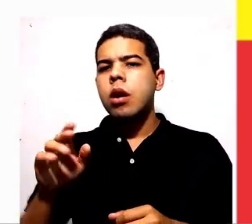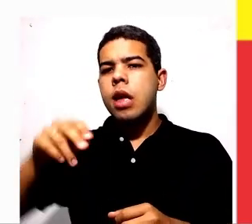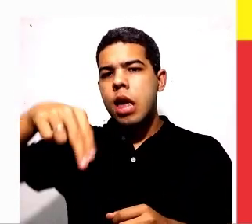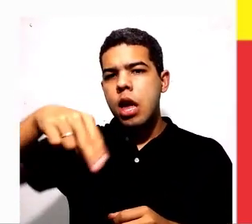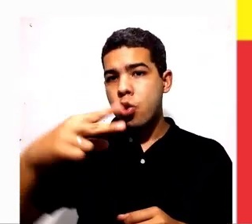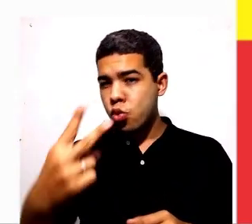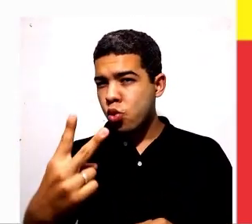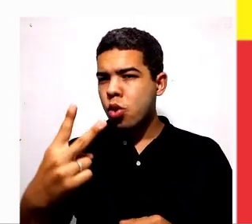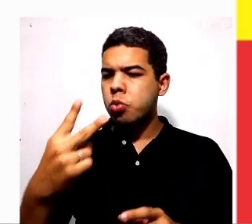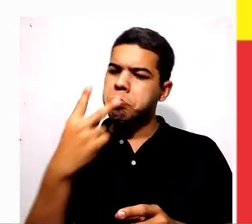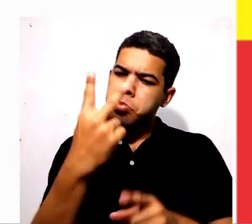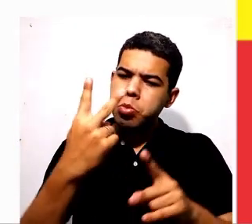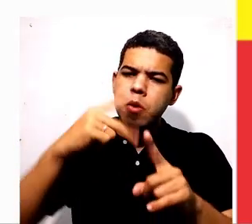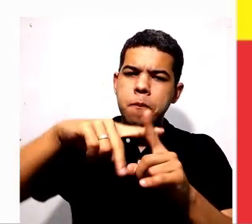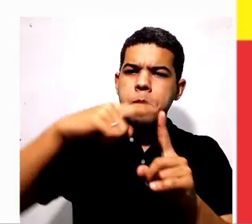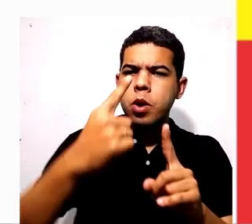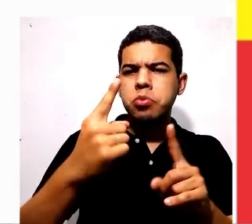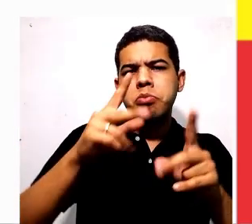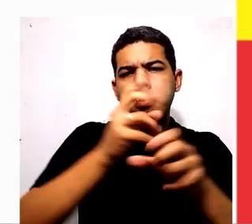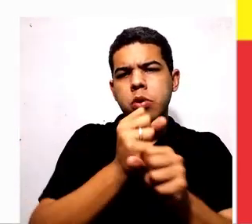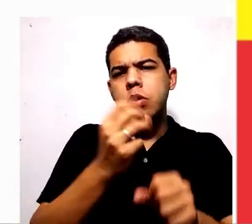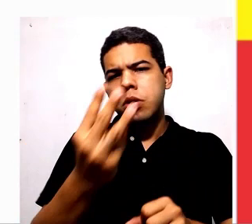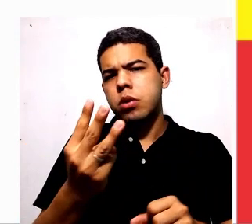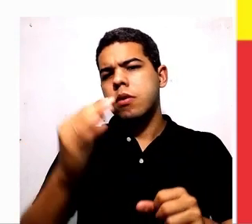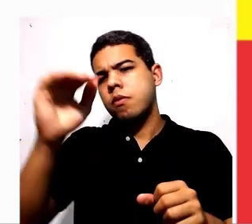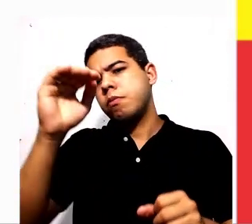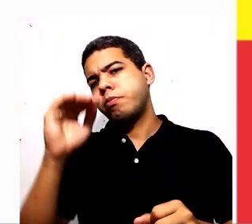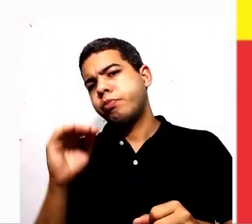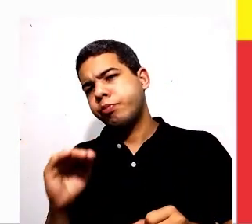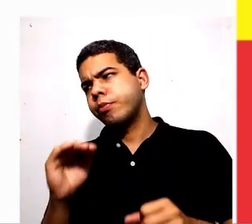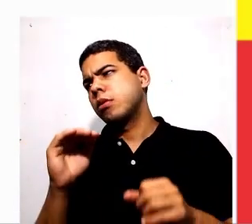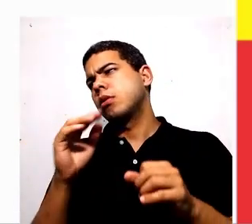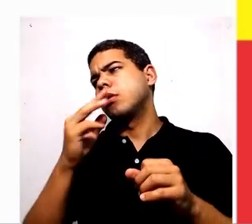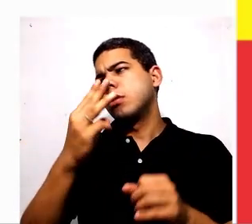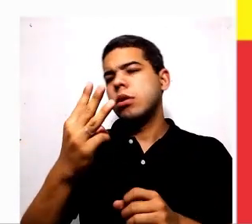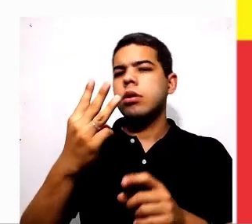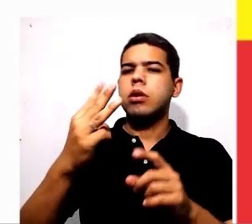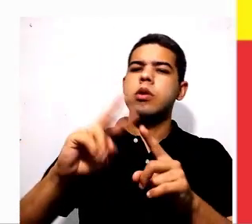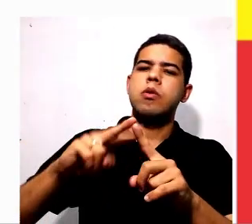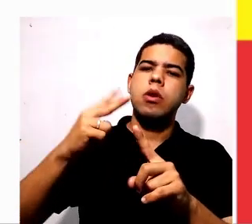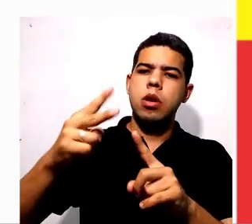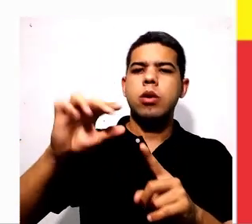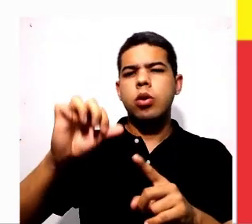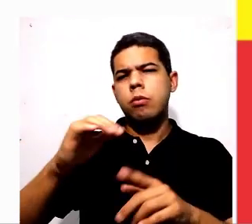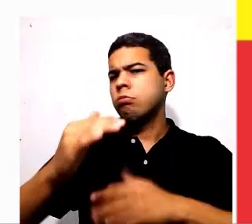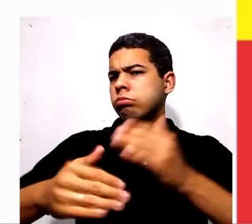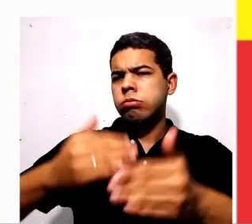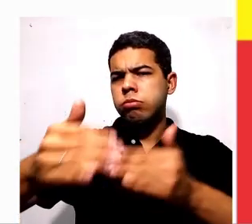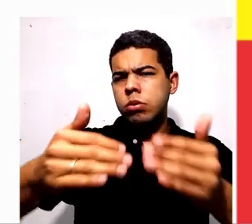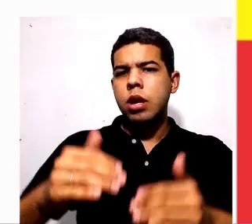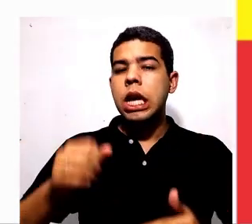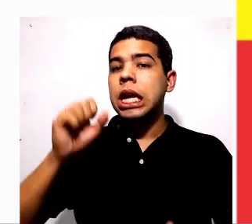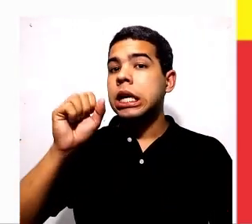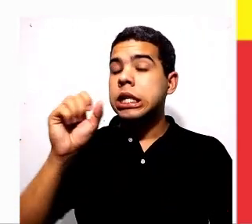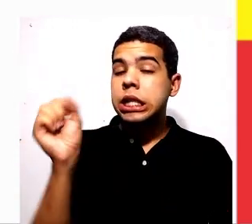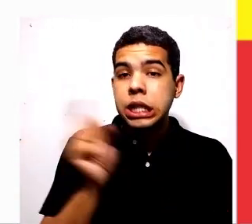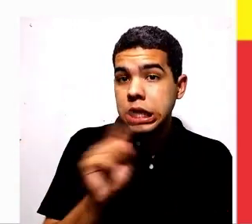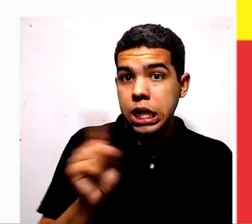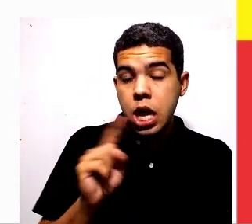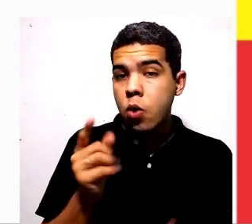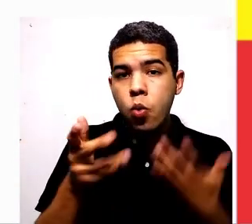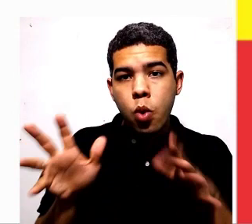2 mais 1. 2 mais 1, 3. Então, bota para baixo. 3 ao quadrado, 9. E assim sucessivamente. Se for